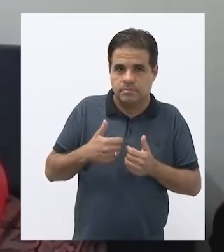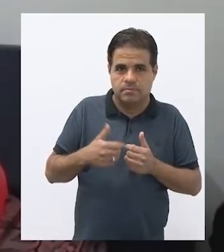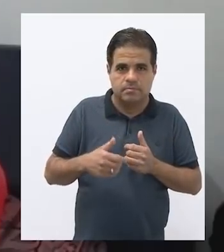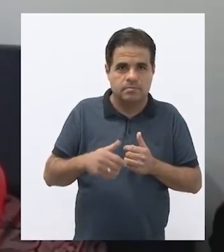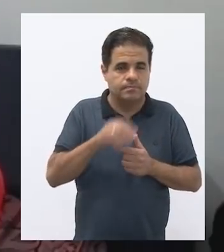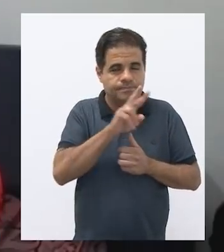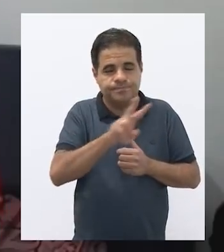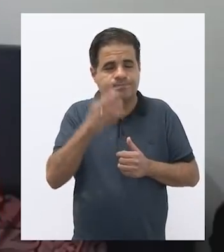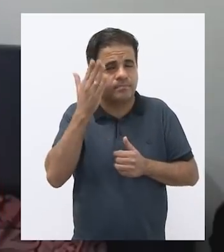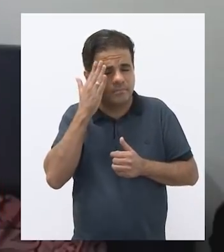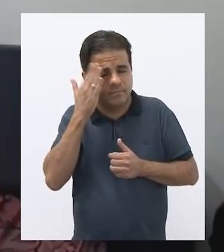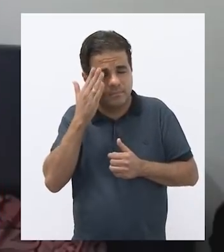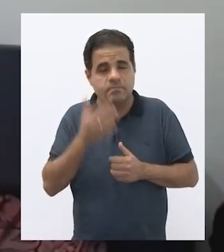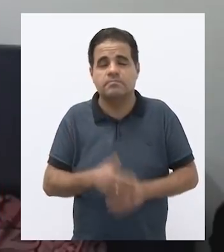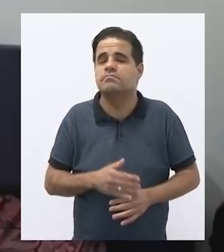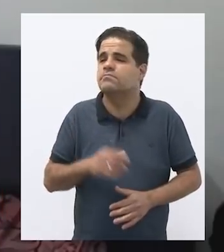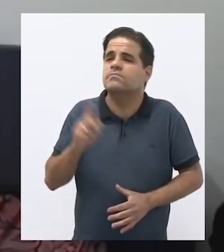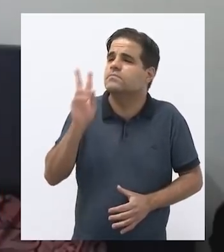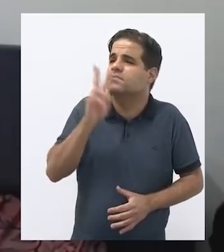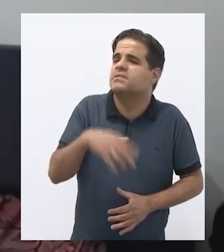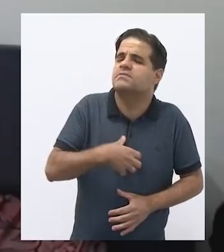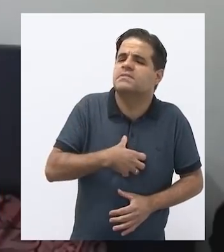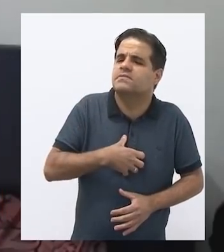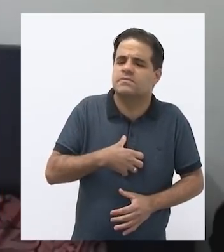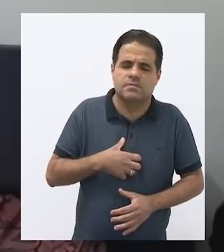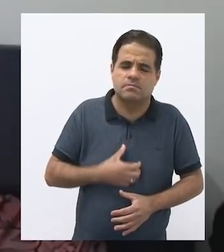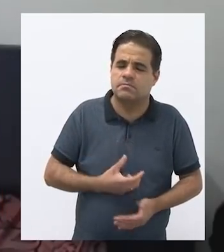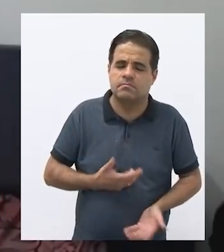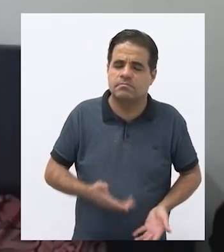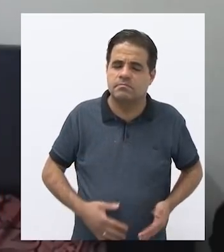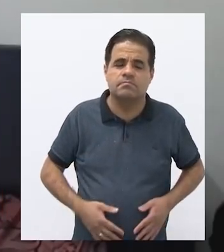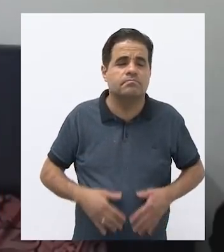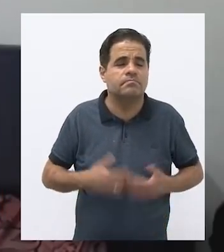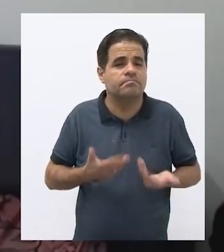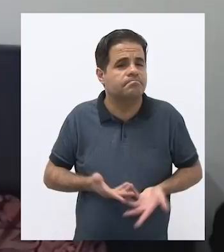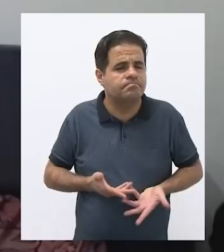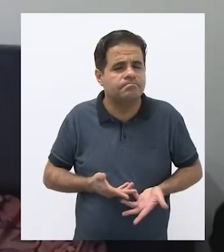como que você vê essa,